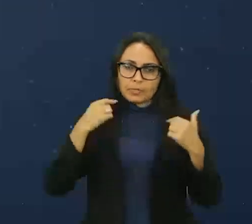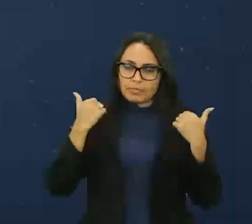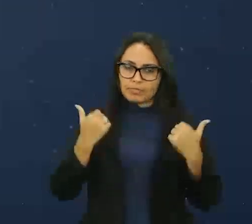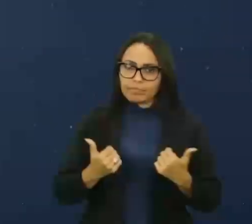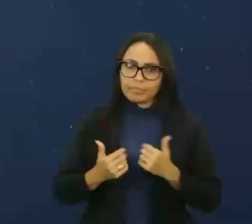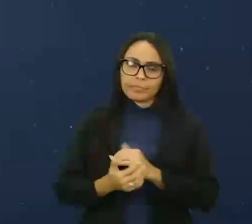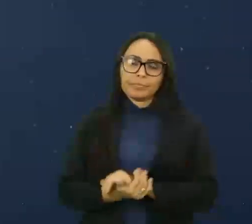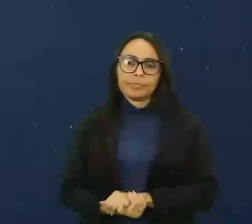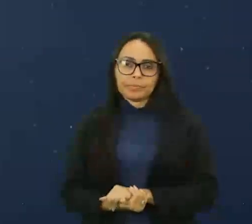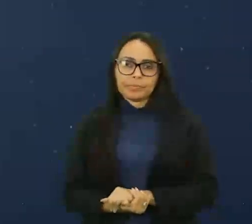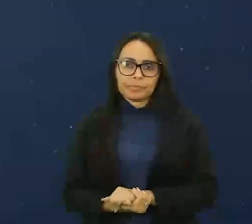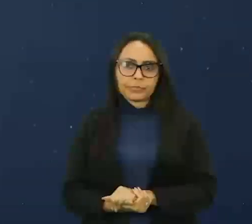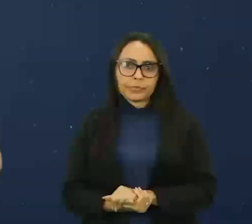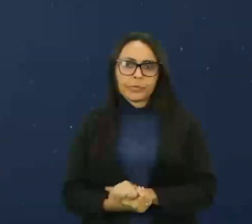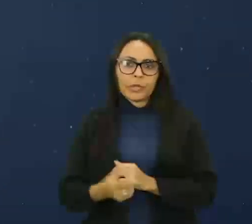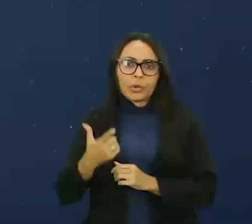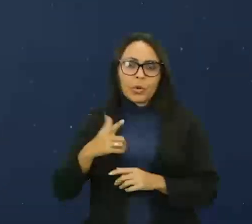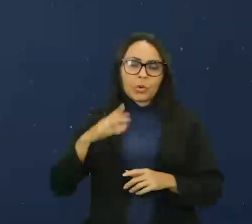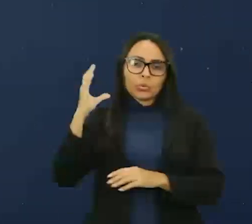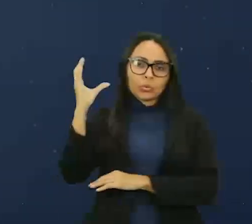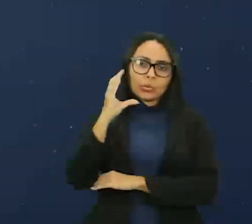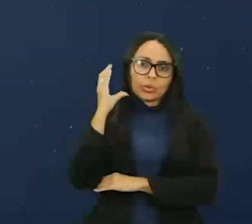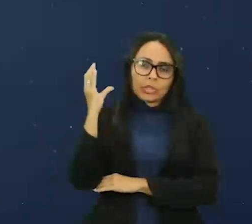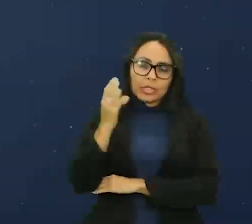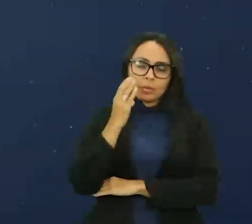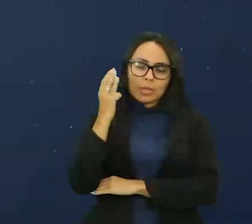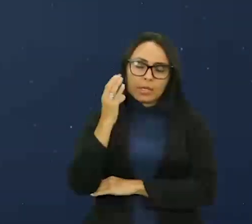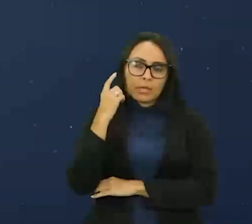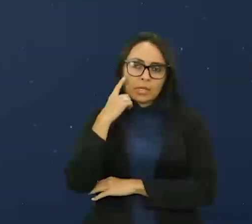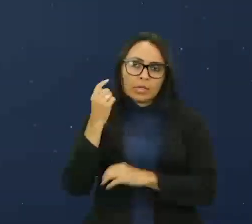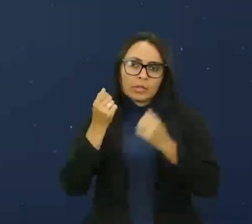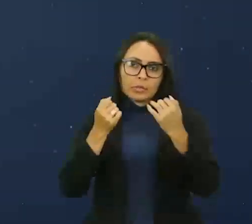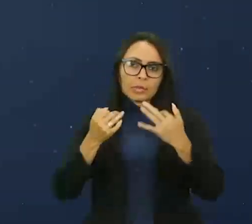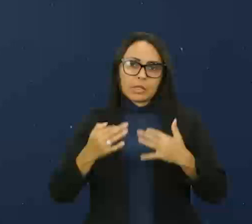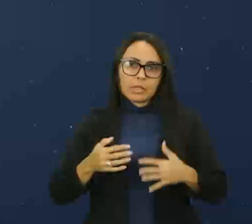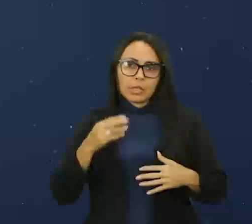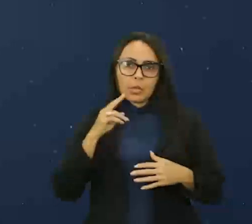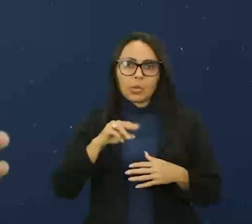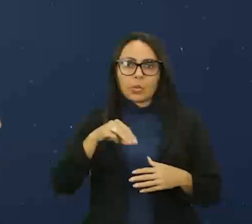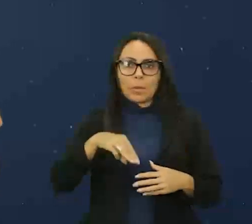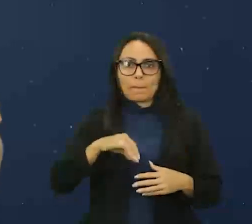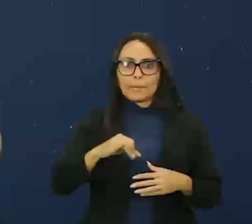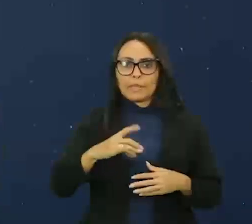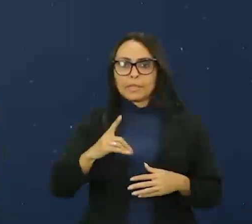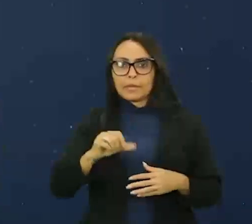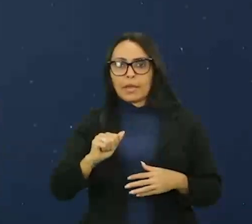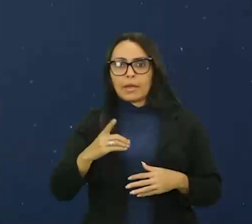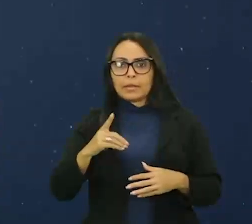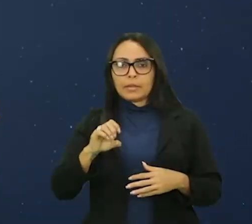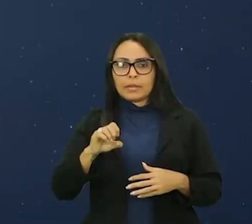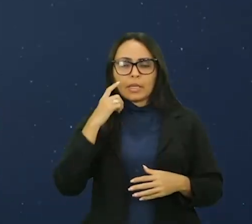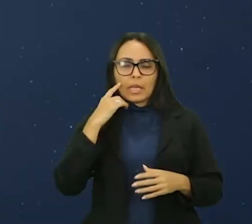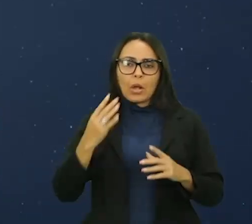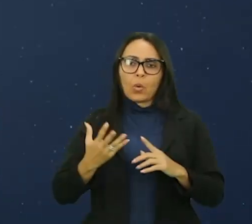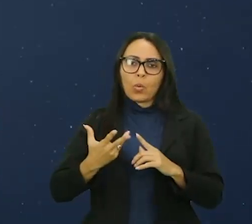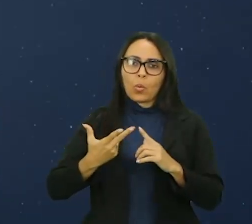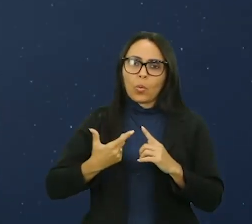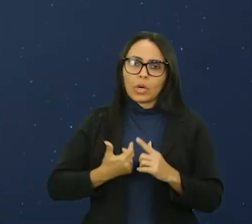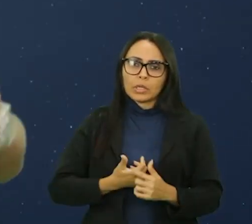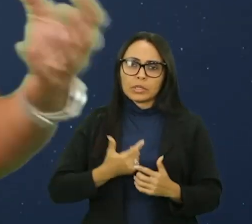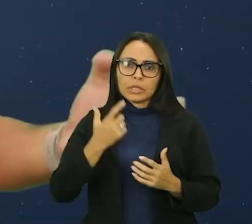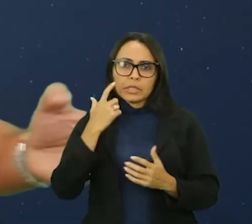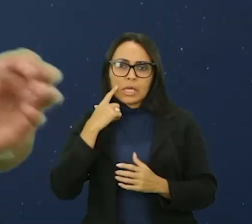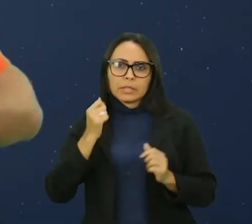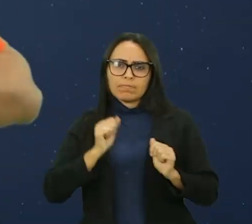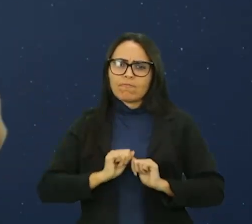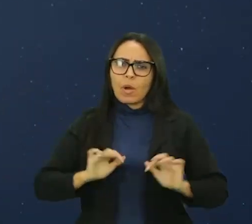O outro elemento do clima que eu quero trazer para vocês é a umidade, que nada mais é do que a quantidade de